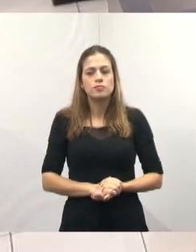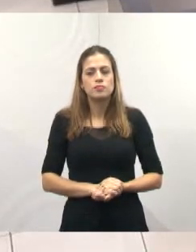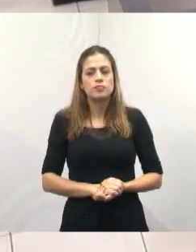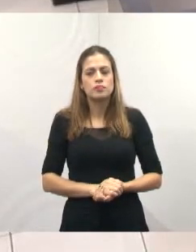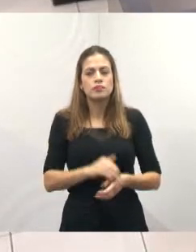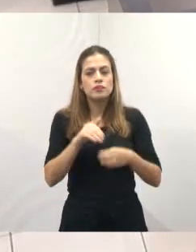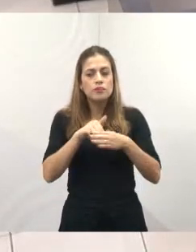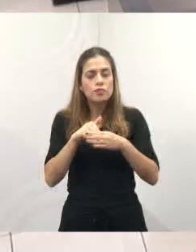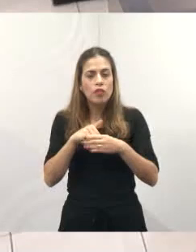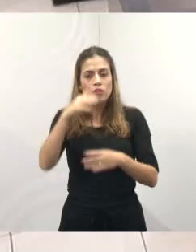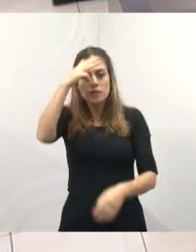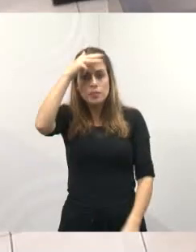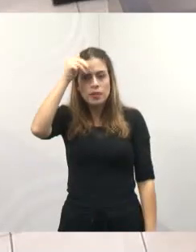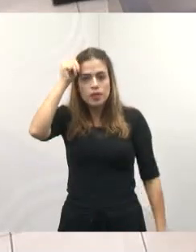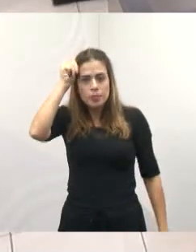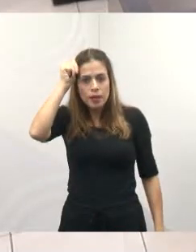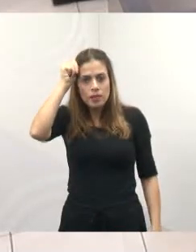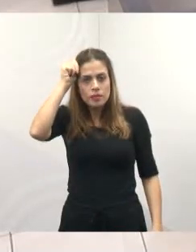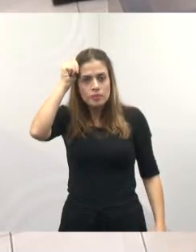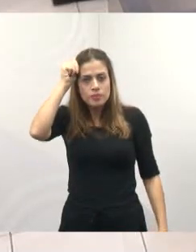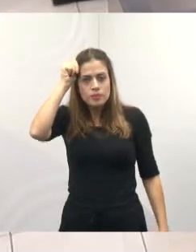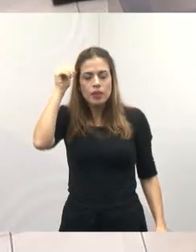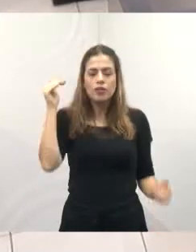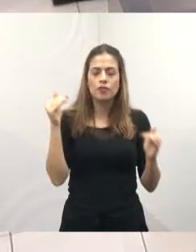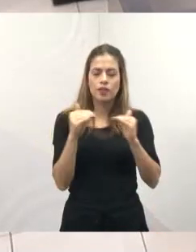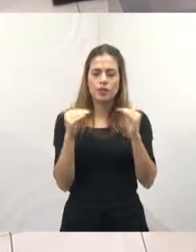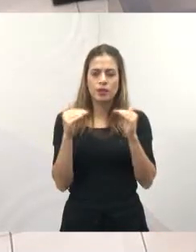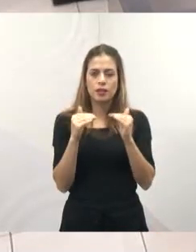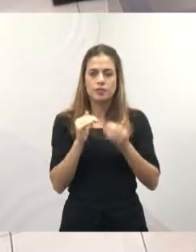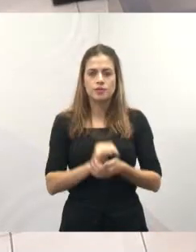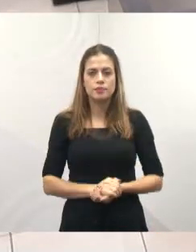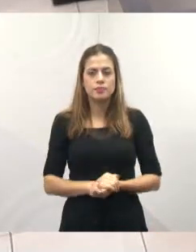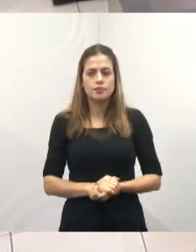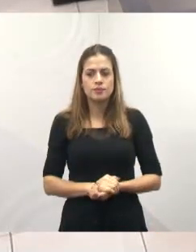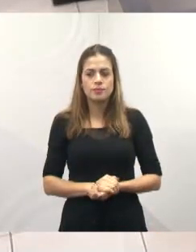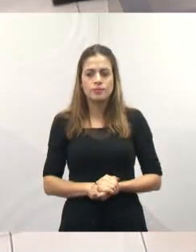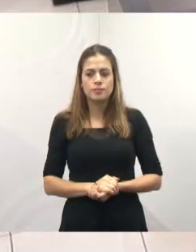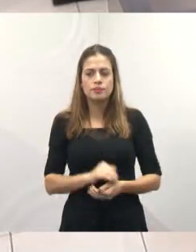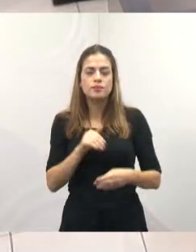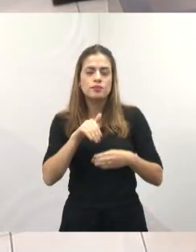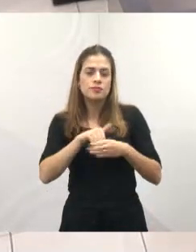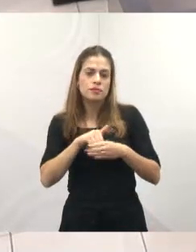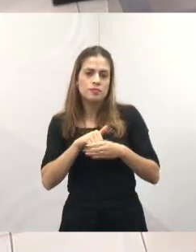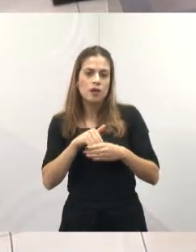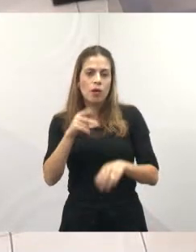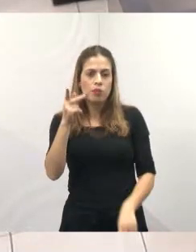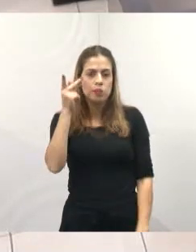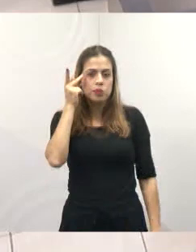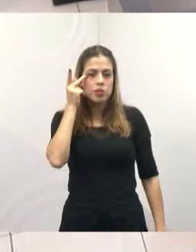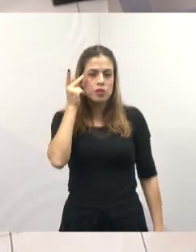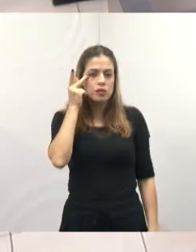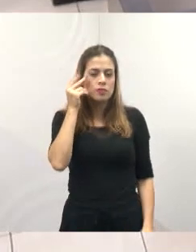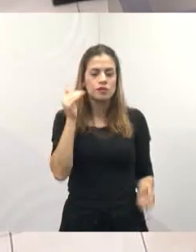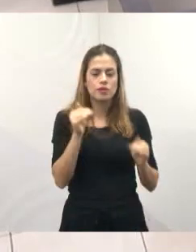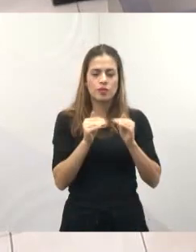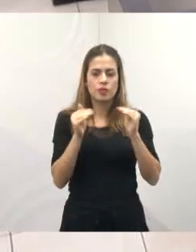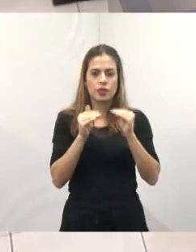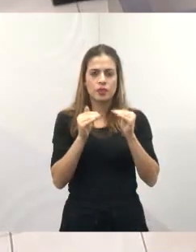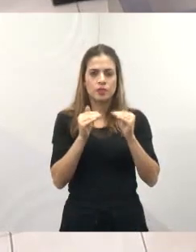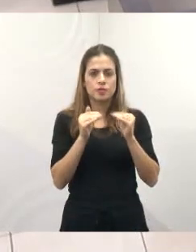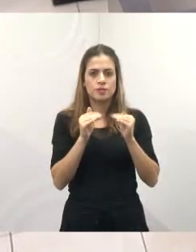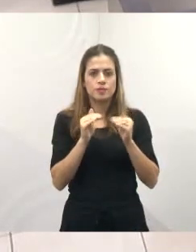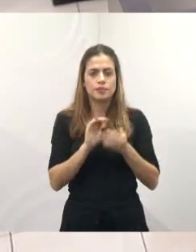Como vota a vereadora Maria Amélia? Favorável. Como vota o vereador Paulinho do Esporte?